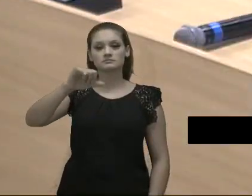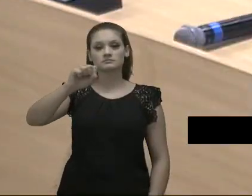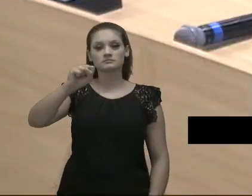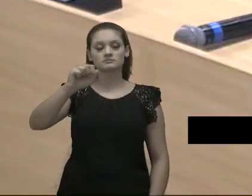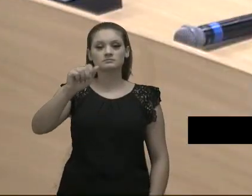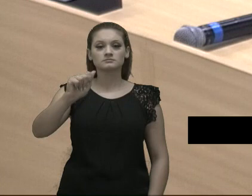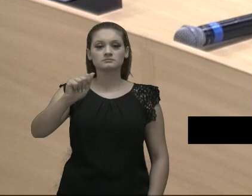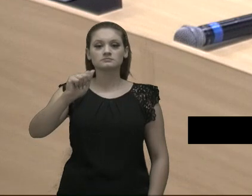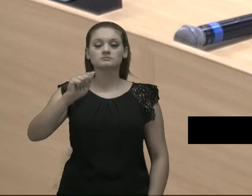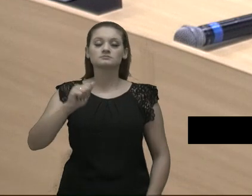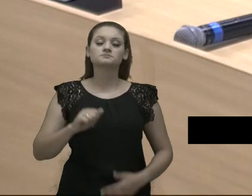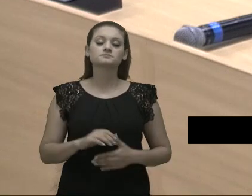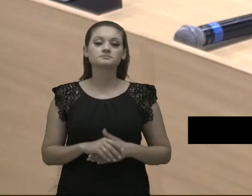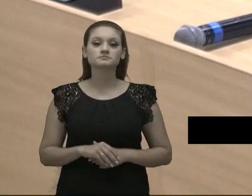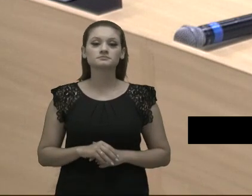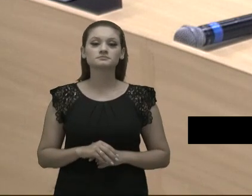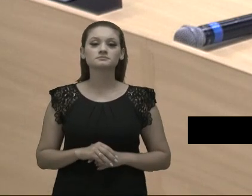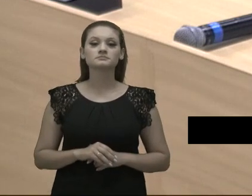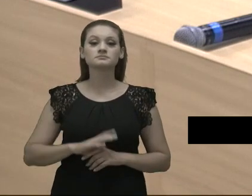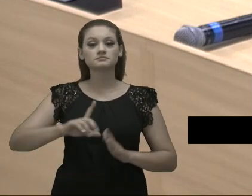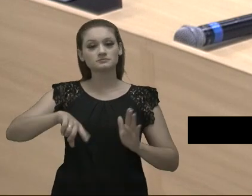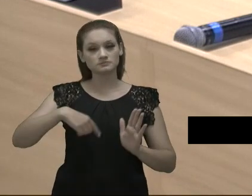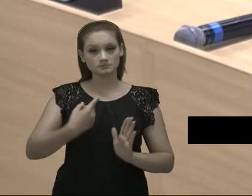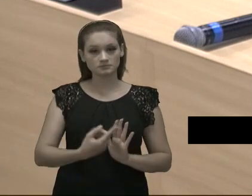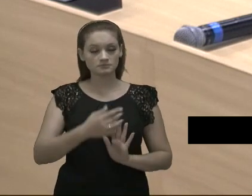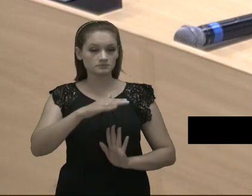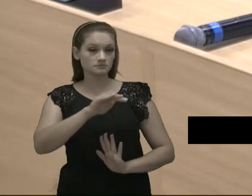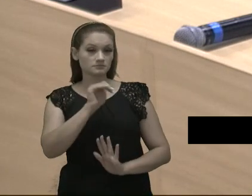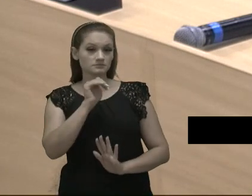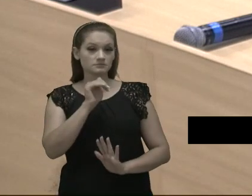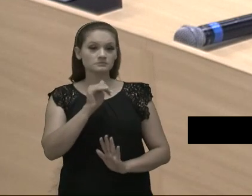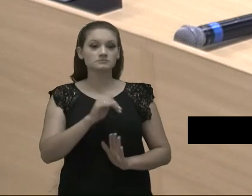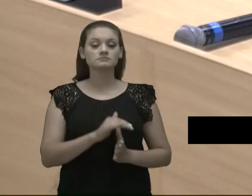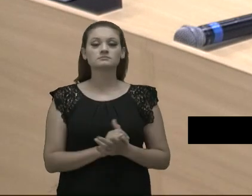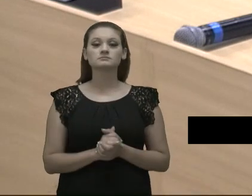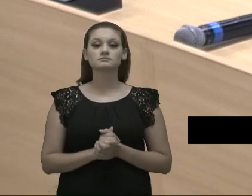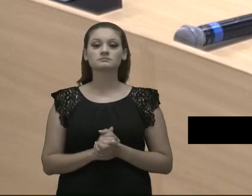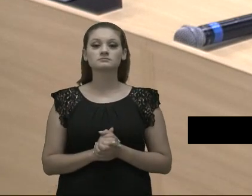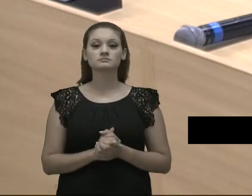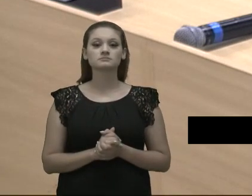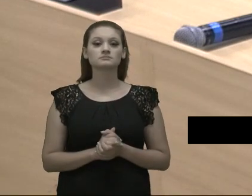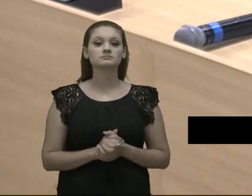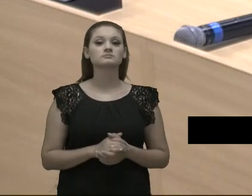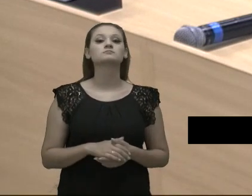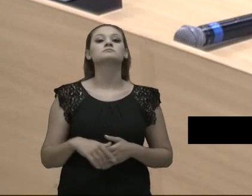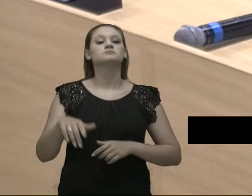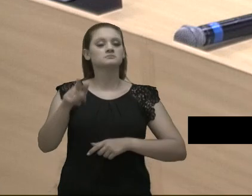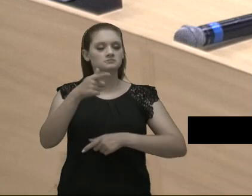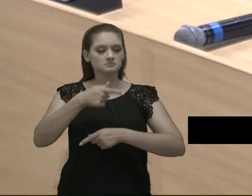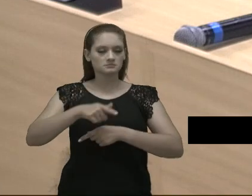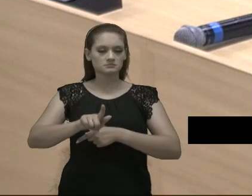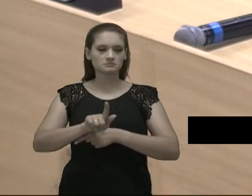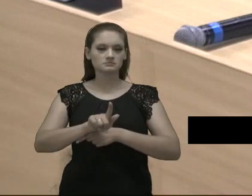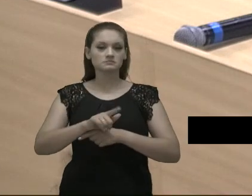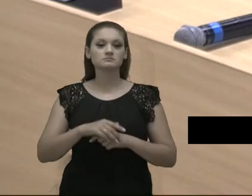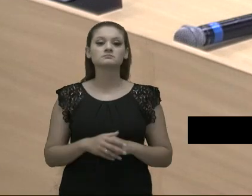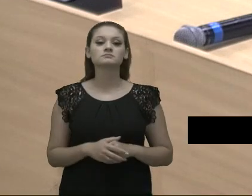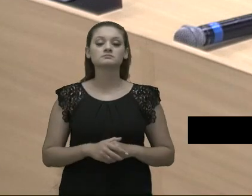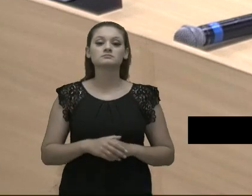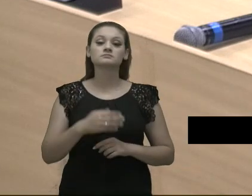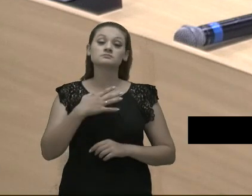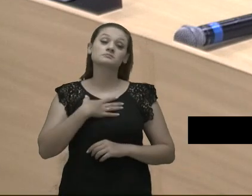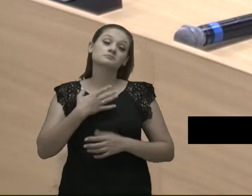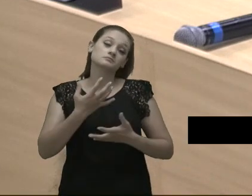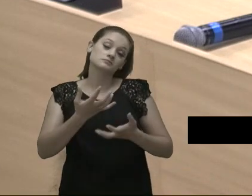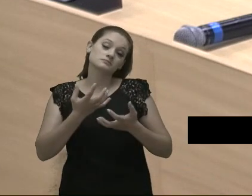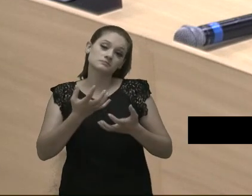tá. E daí eu fui chamada pela gestão, né? Se eu queria